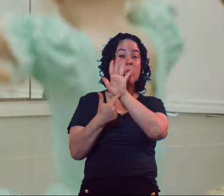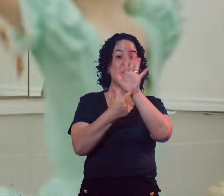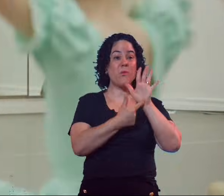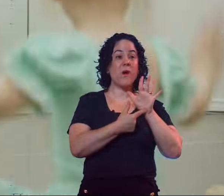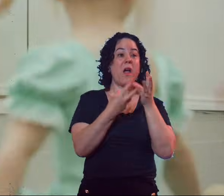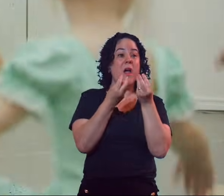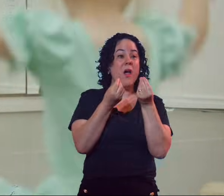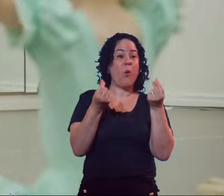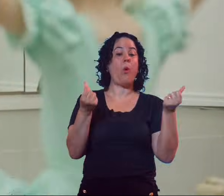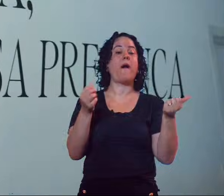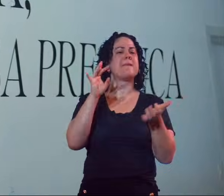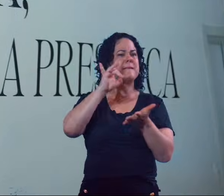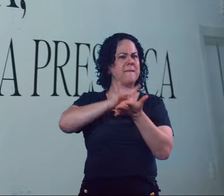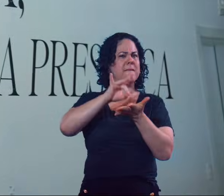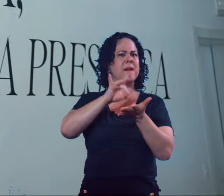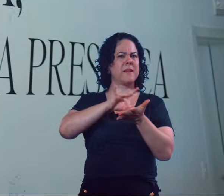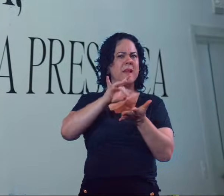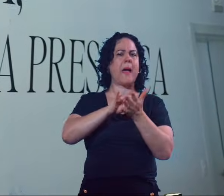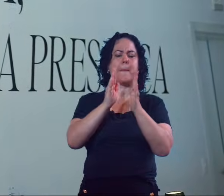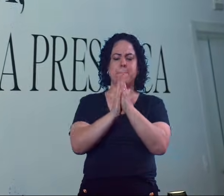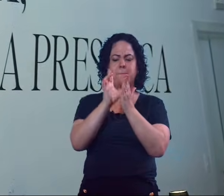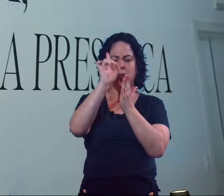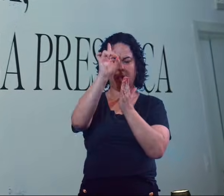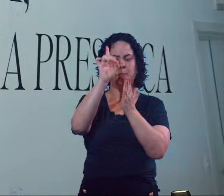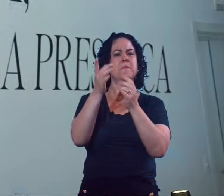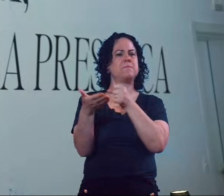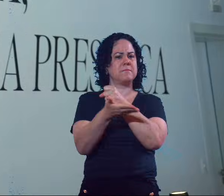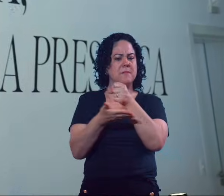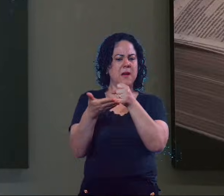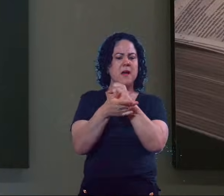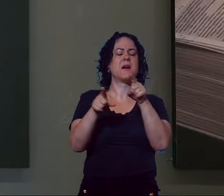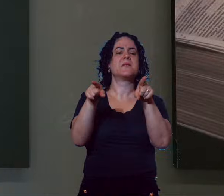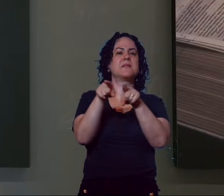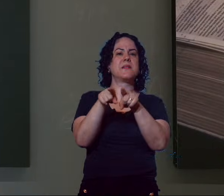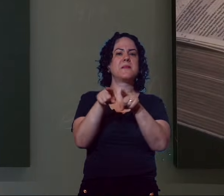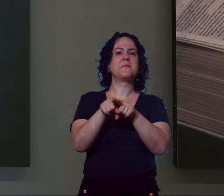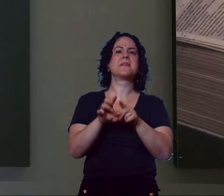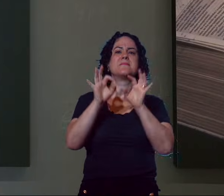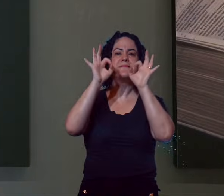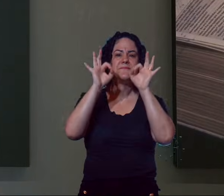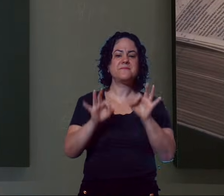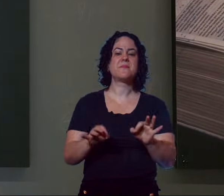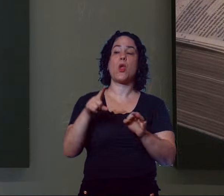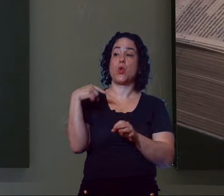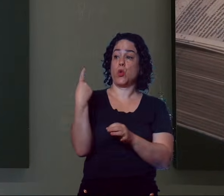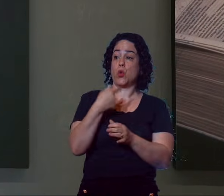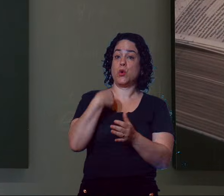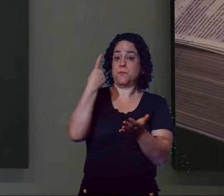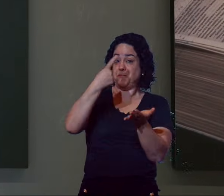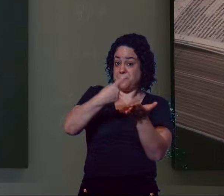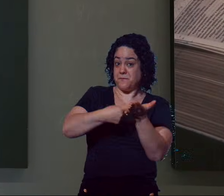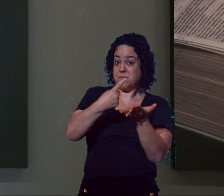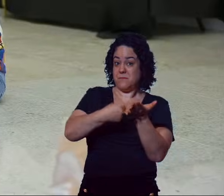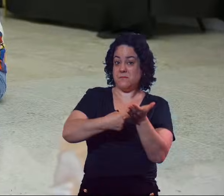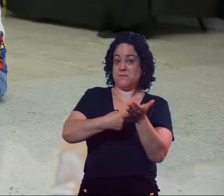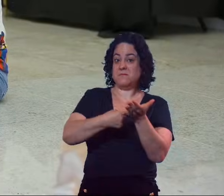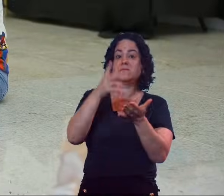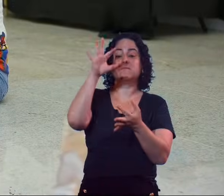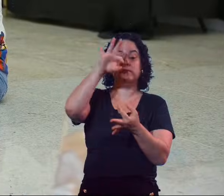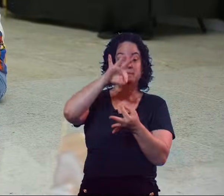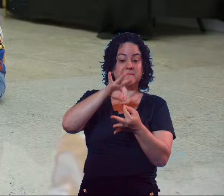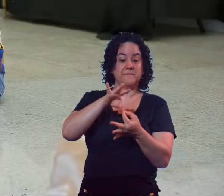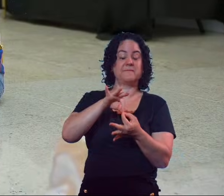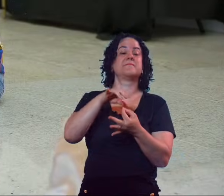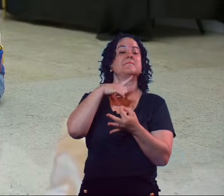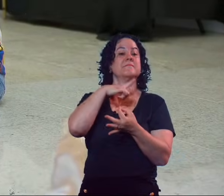uma qualidade real, bíblica e ao mesmo tempo mantendo o nosso compromisso espiritual